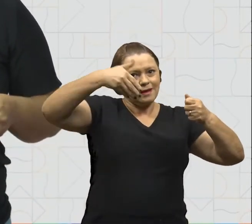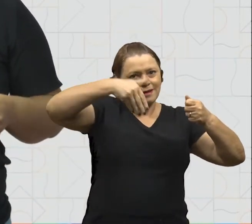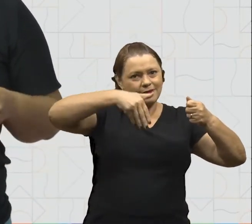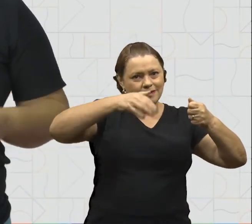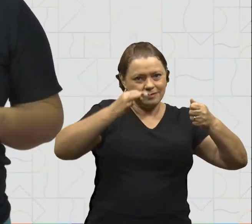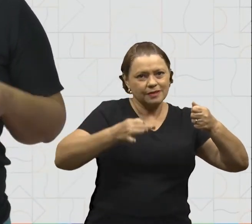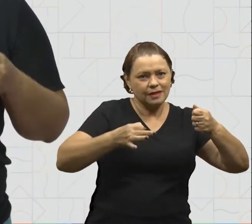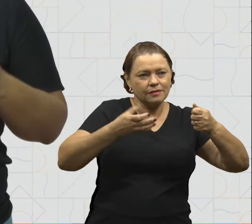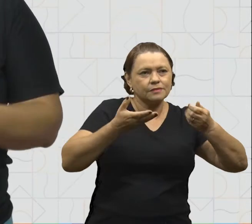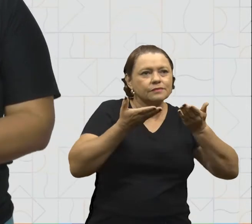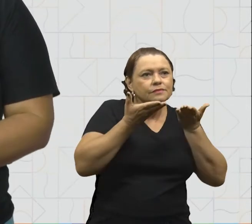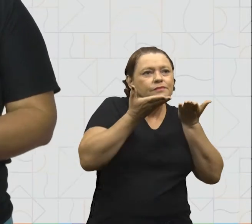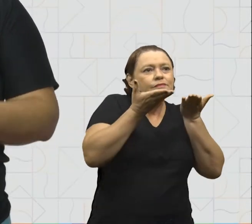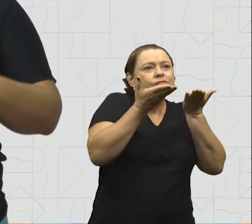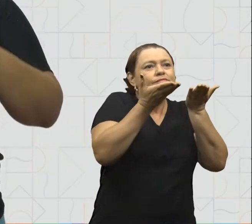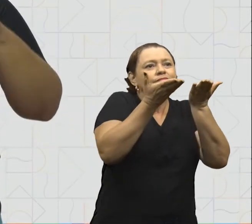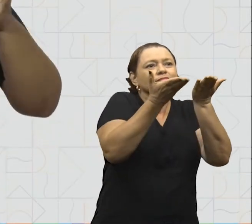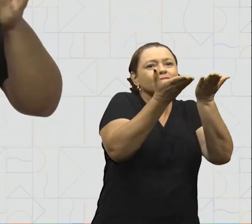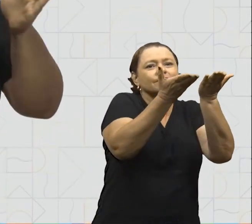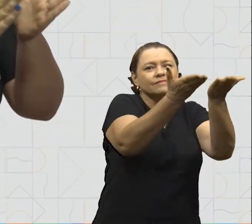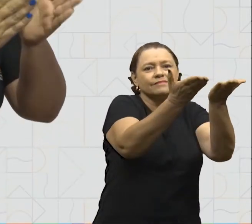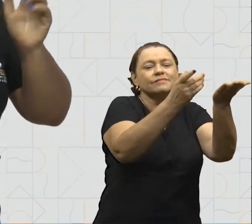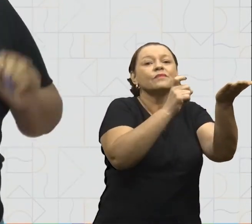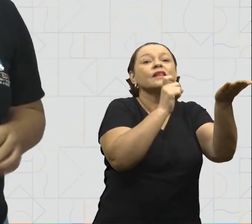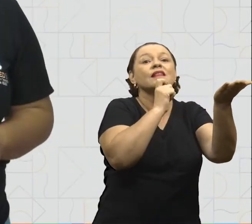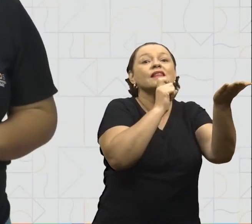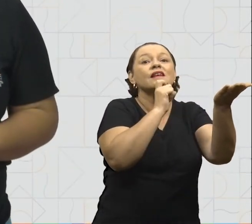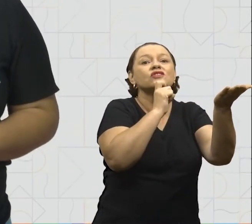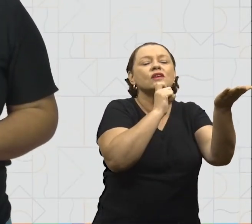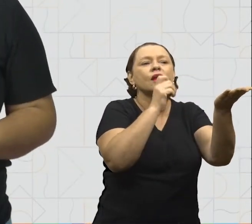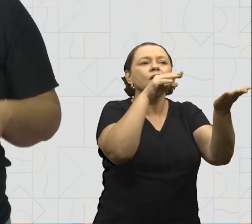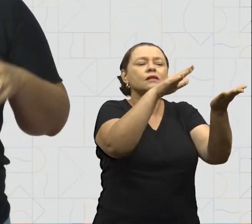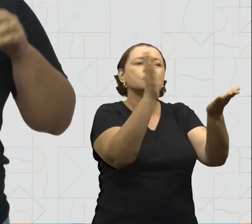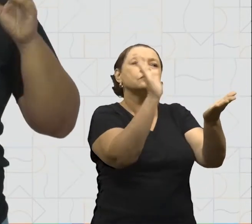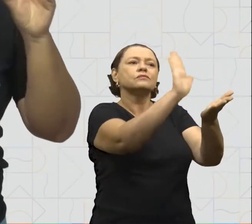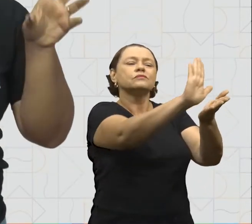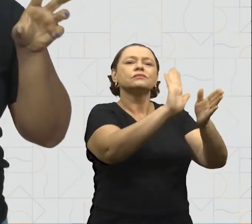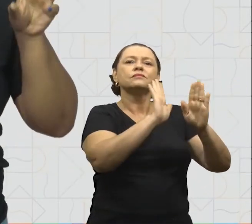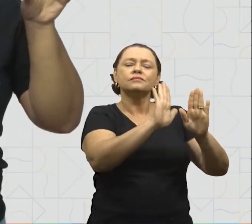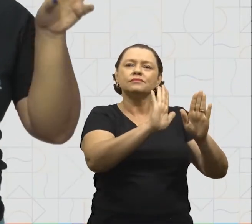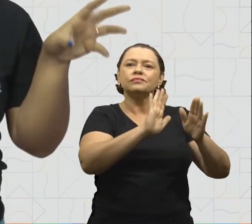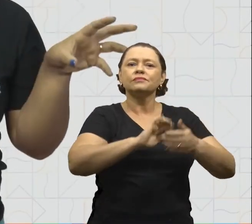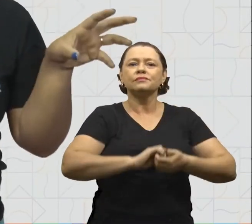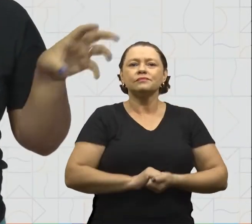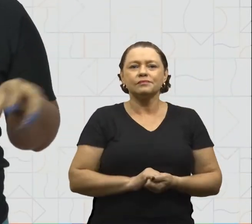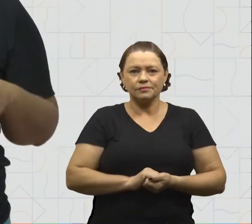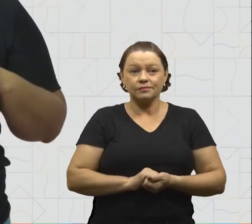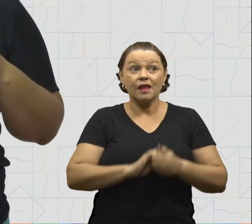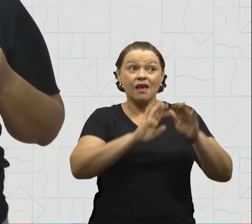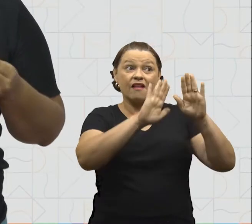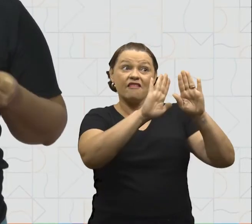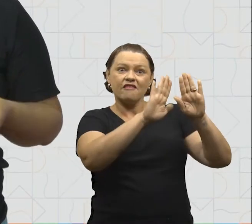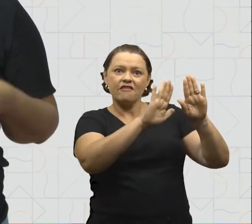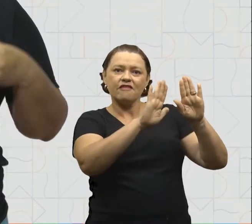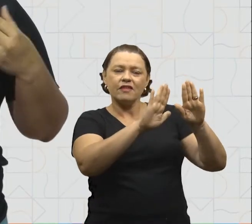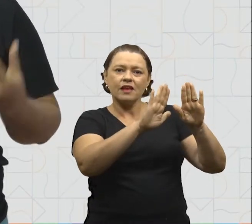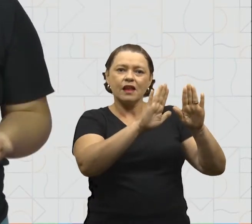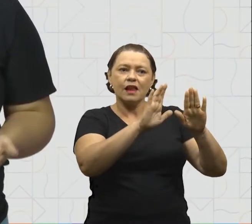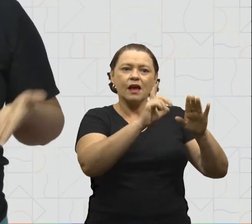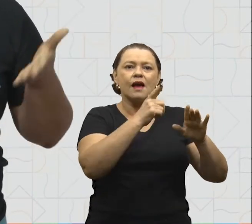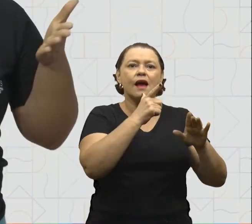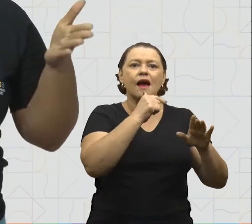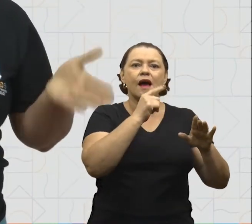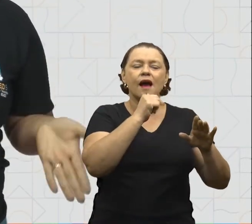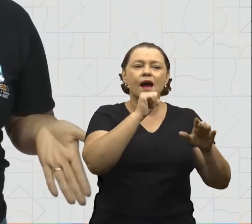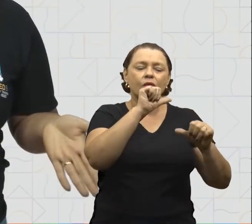seguida, você coloca a forma de gelo no congelador. Dentro do congelador, a água passa para o